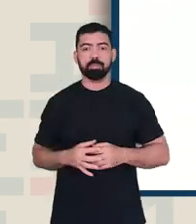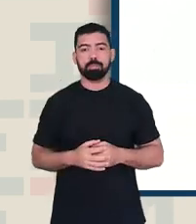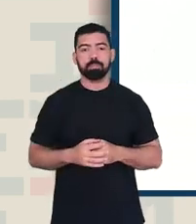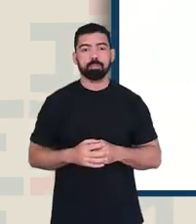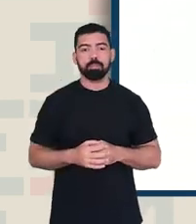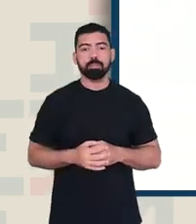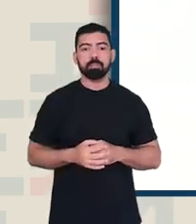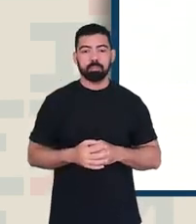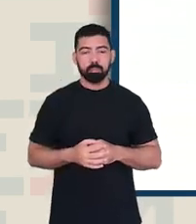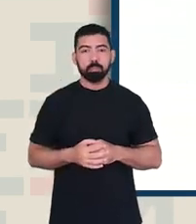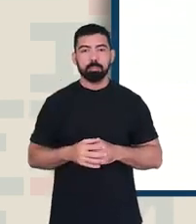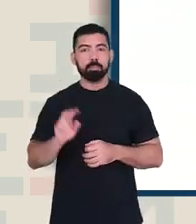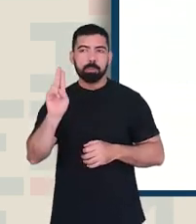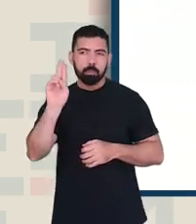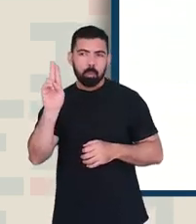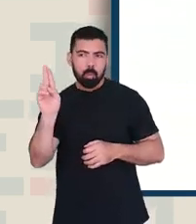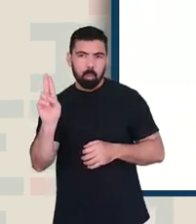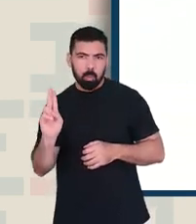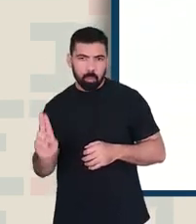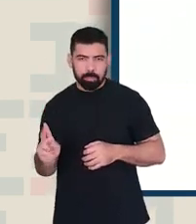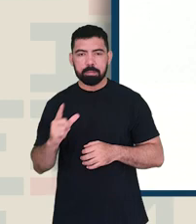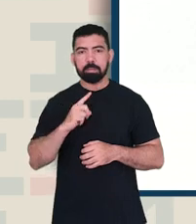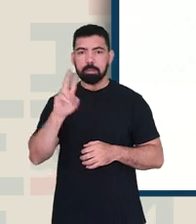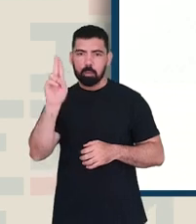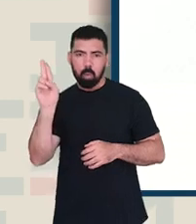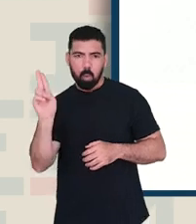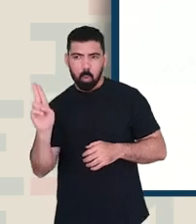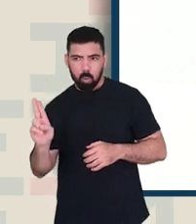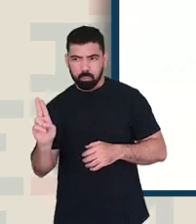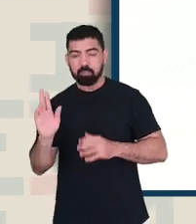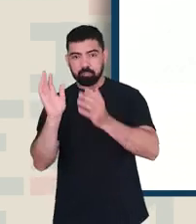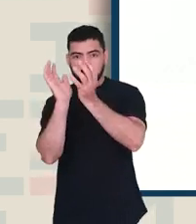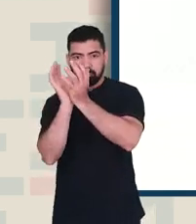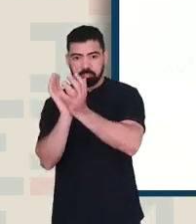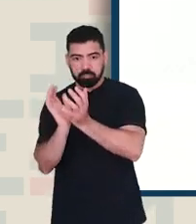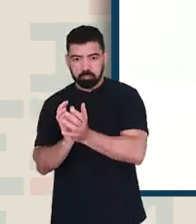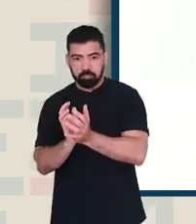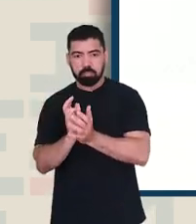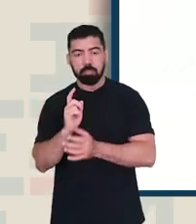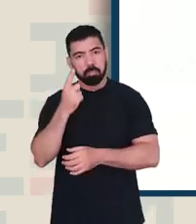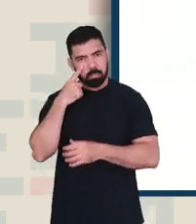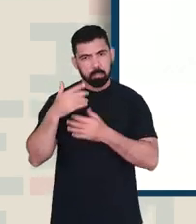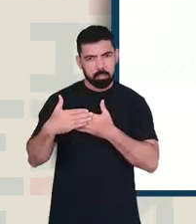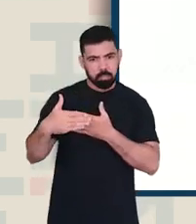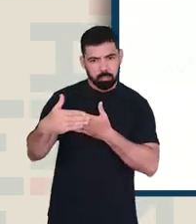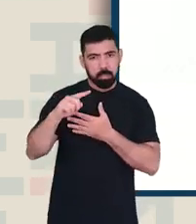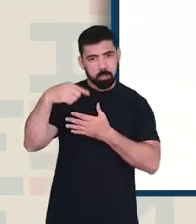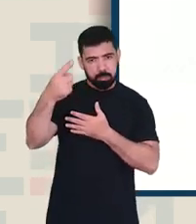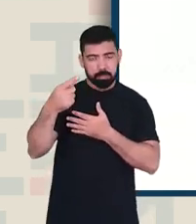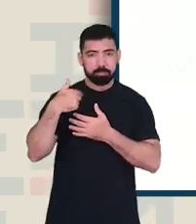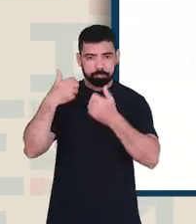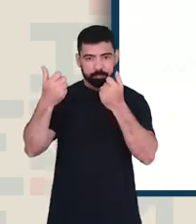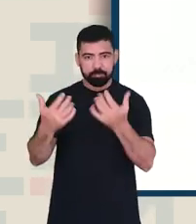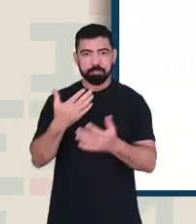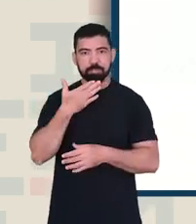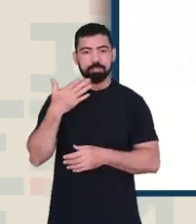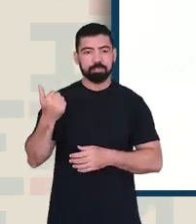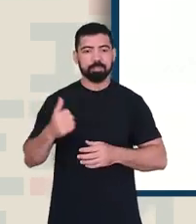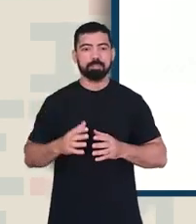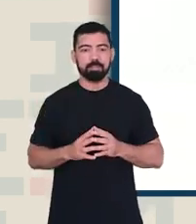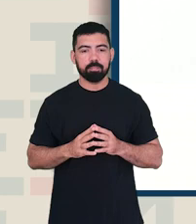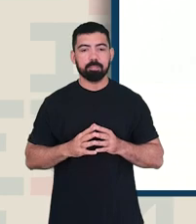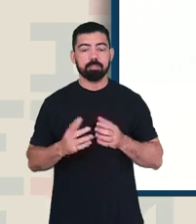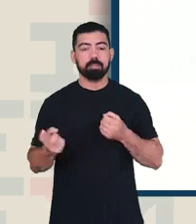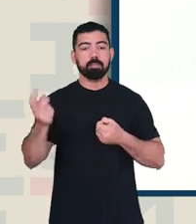Então, nomearam, de alguma maneira, de acordo com... Isso vamos ver um pouquinho mais na frente,